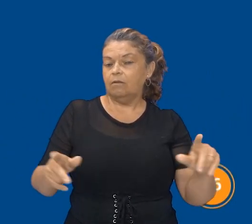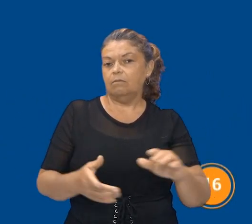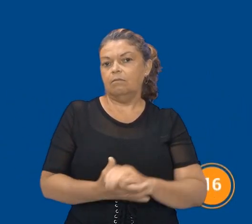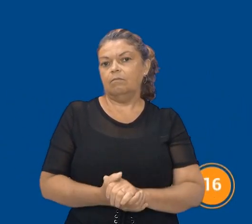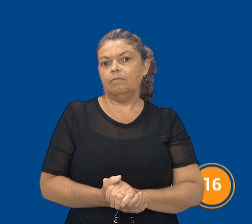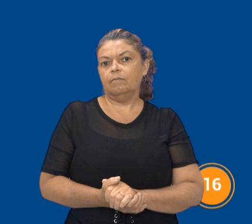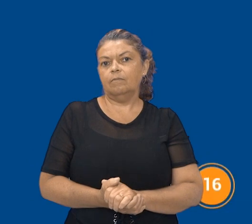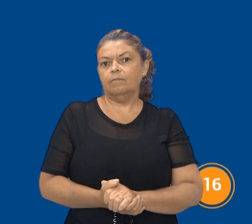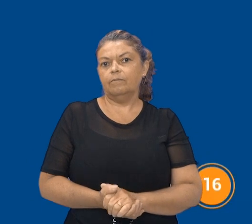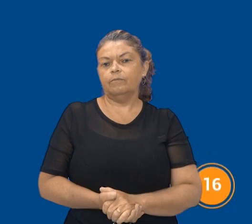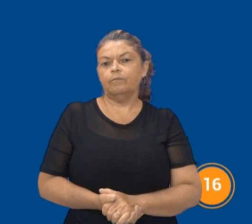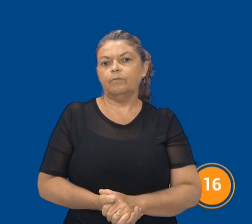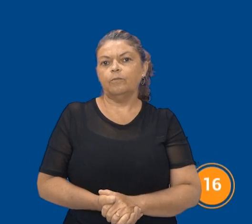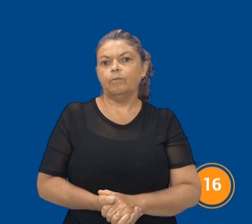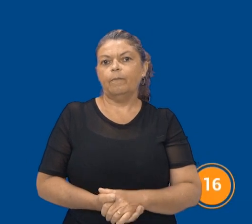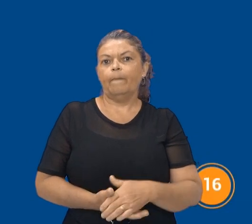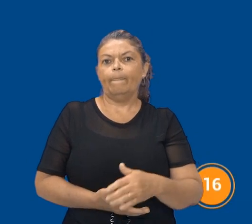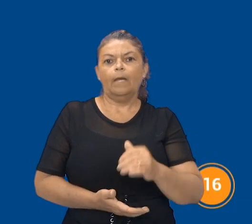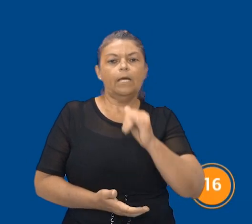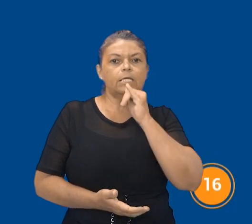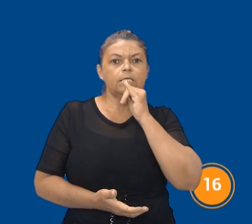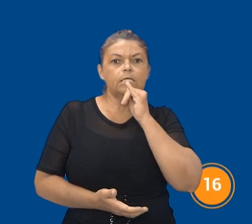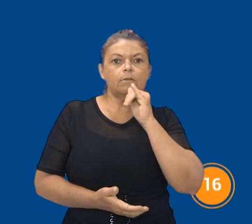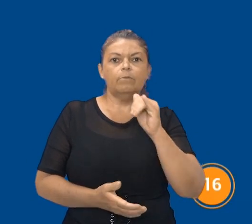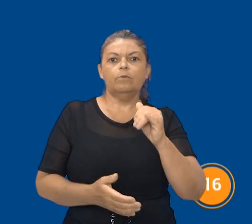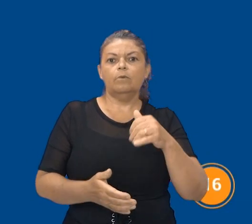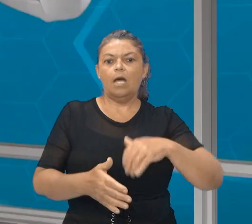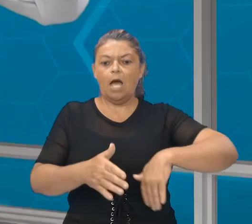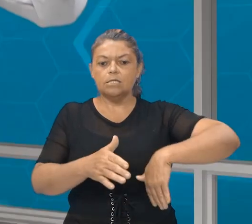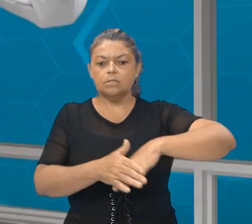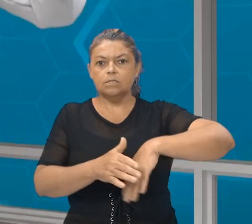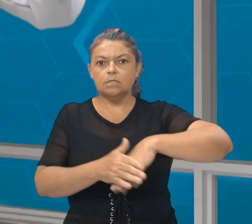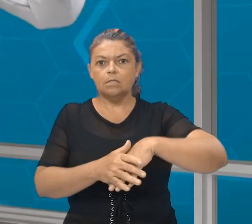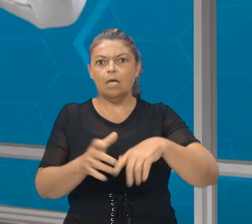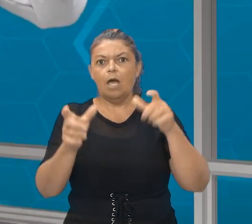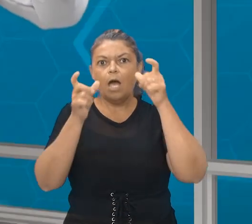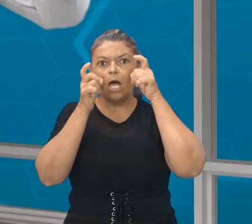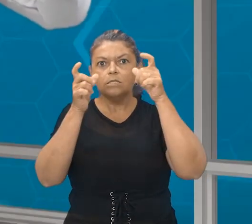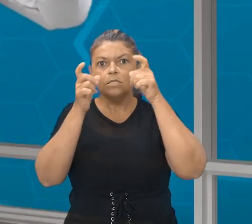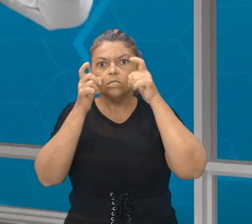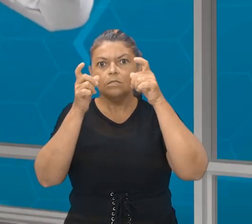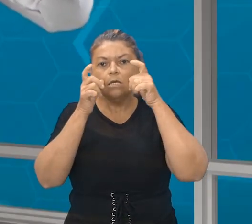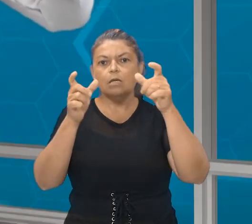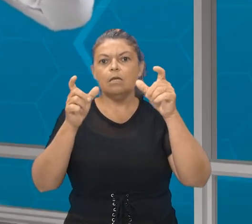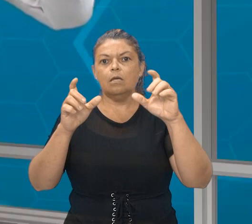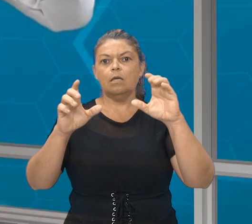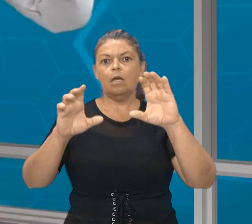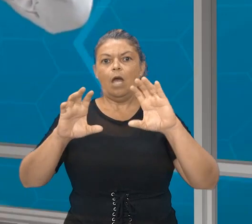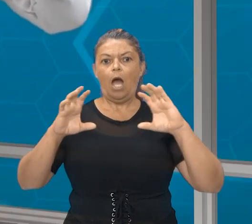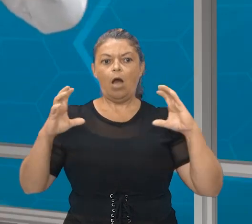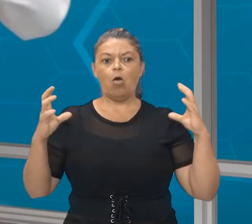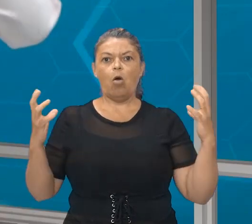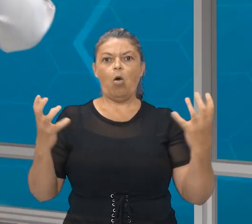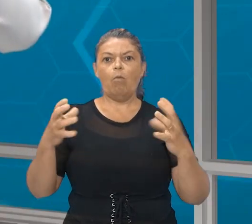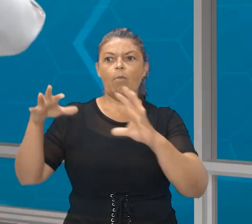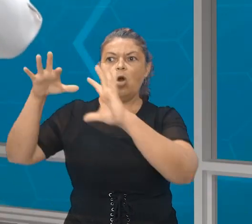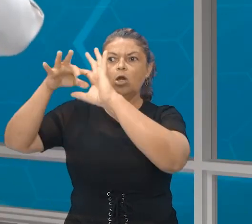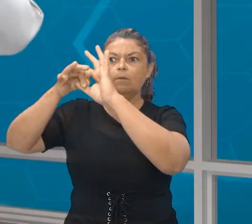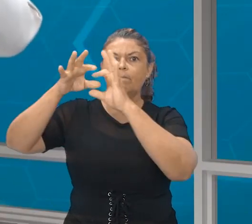está ali assistindo a Copa e está lá, você ouve Alemanha e Brasil, né? É bom trazer à